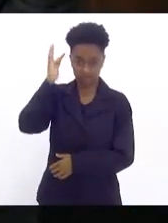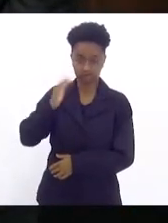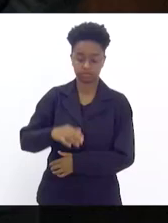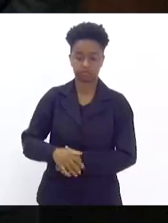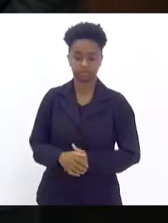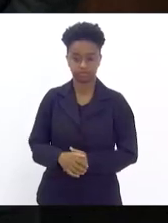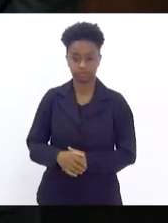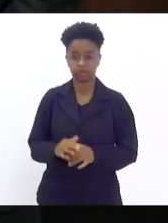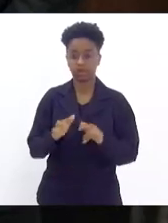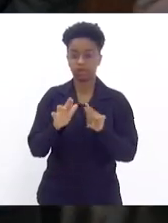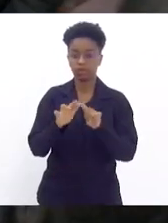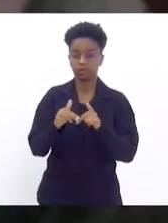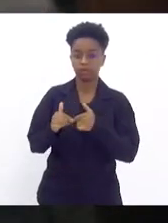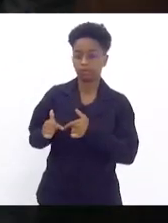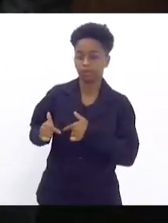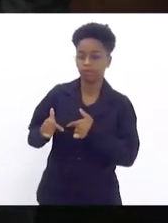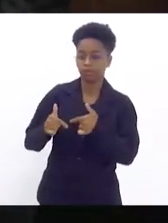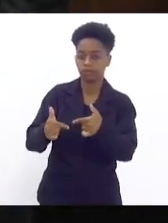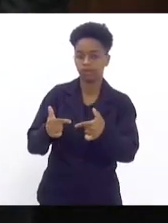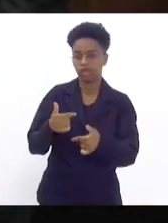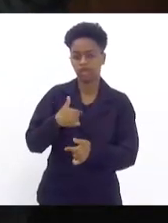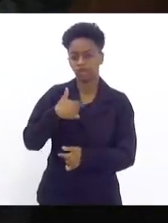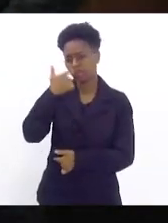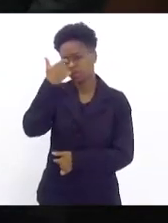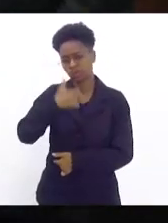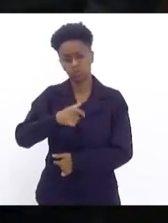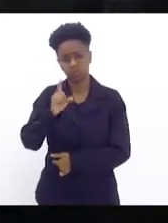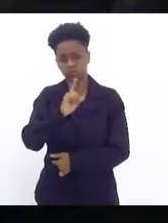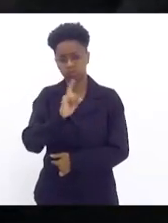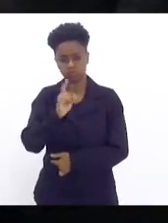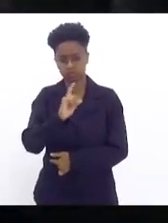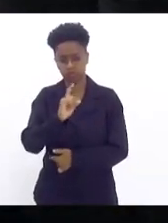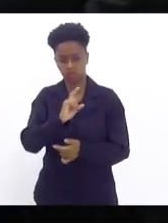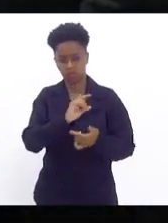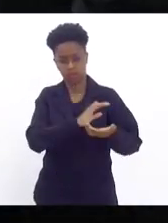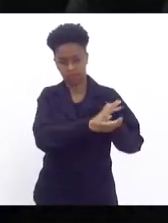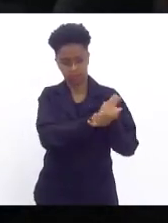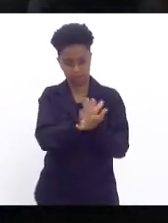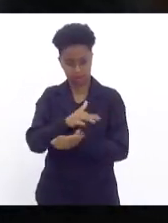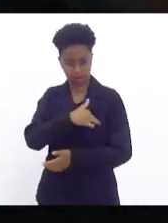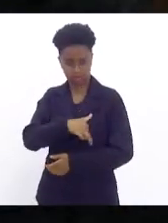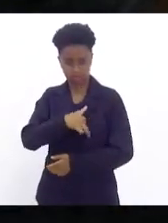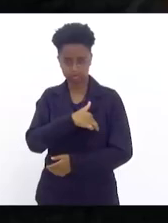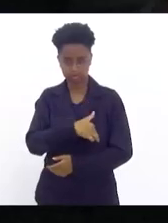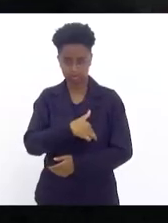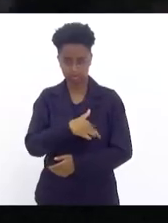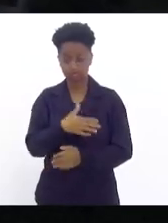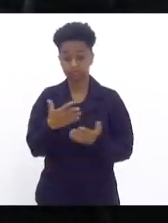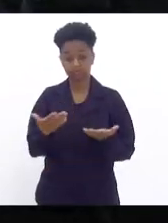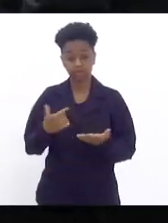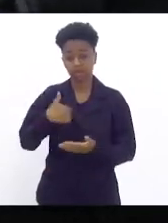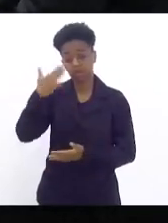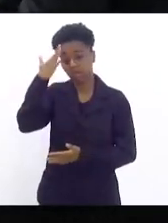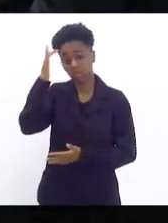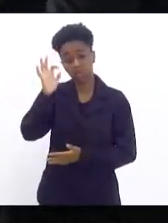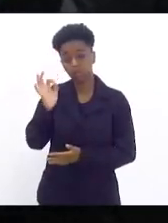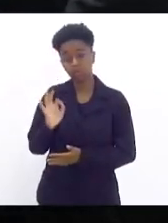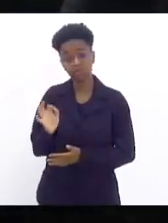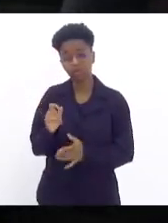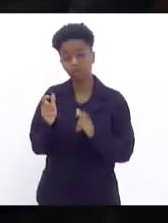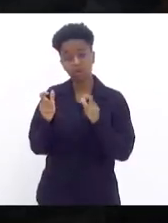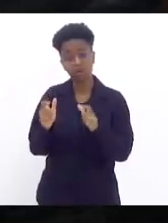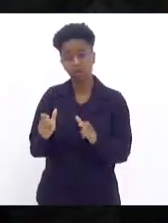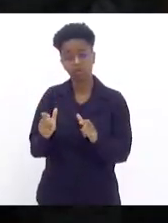por essa iniciativa como eu não sou racista religioso eu não entendo aonde esses